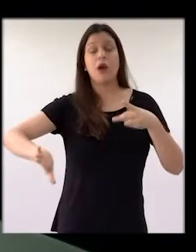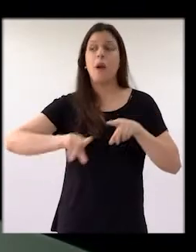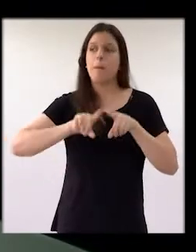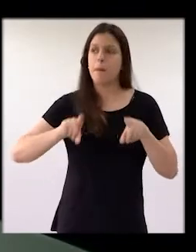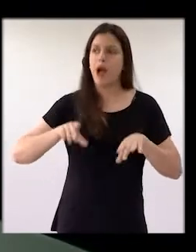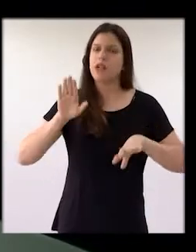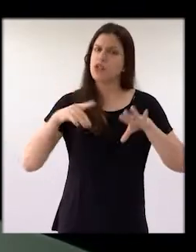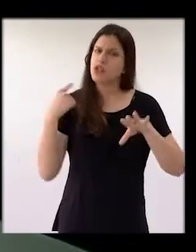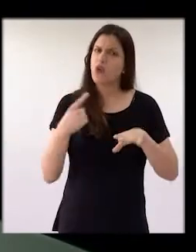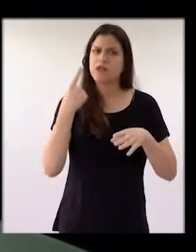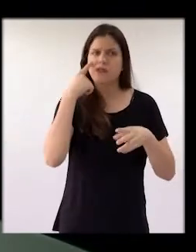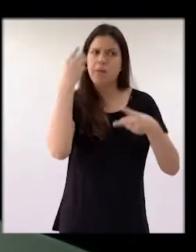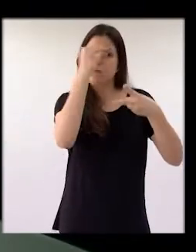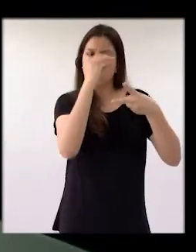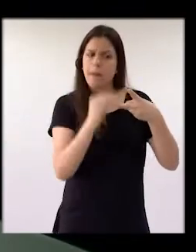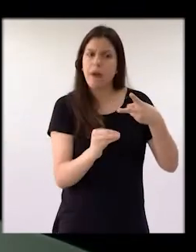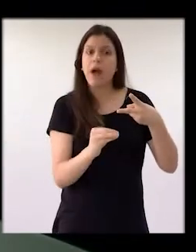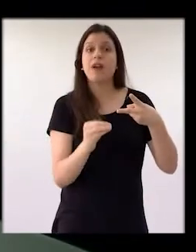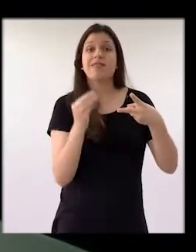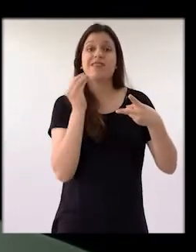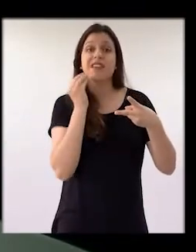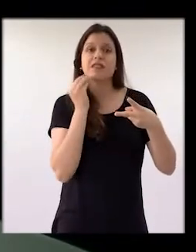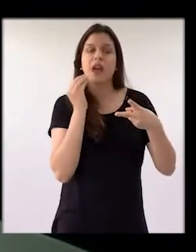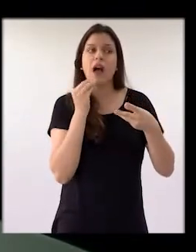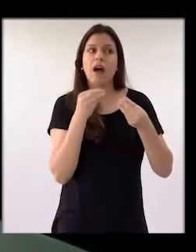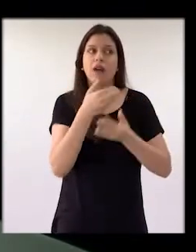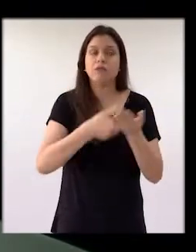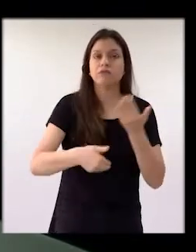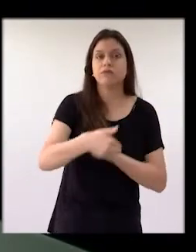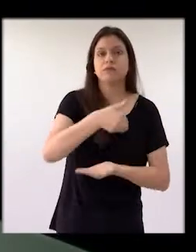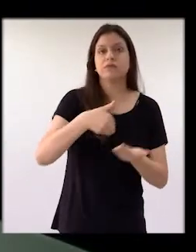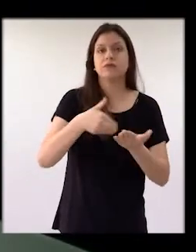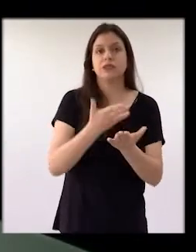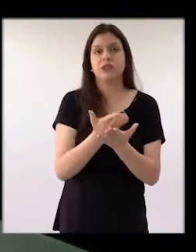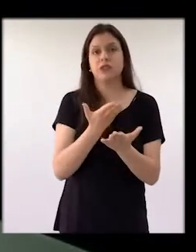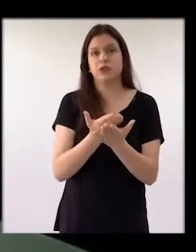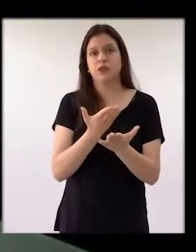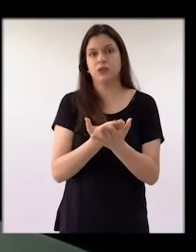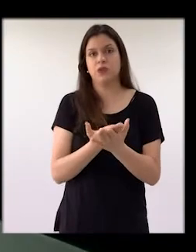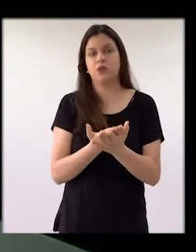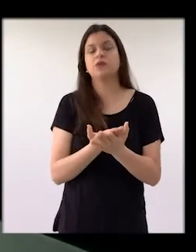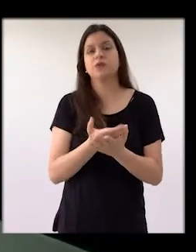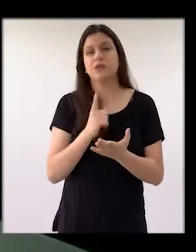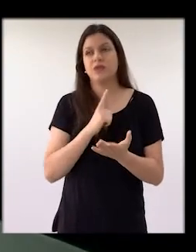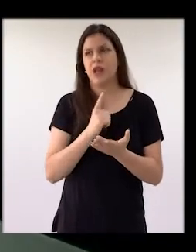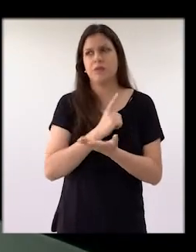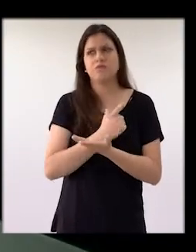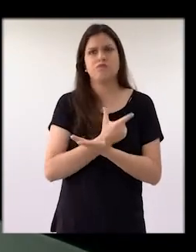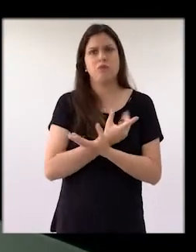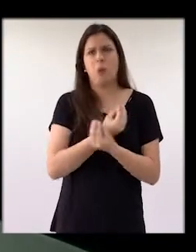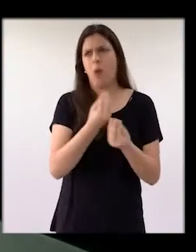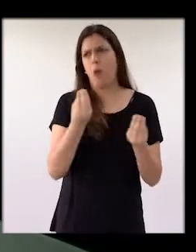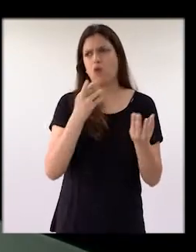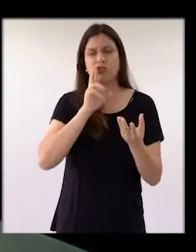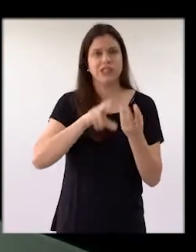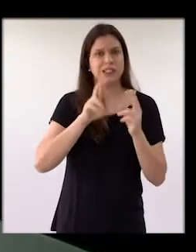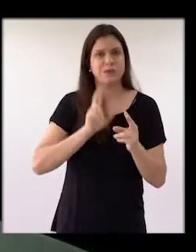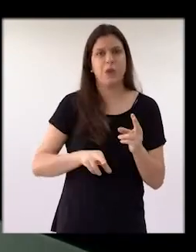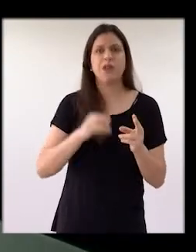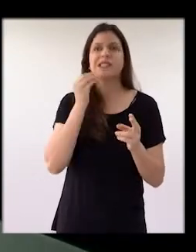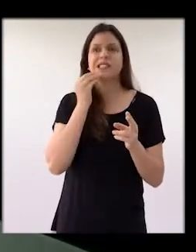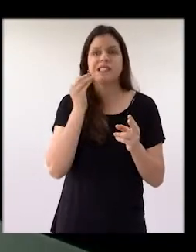um teste, né, com o mesmo conjunto de dados e verificar esses scores, como eles seriam, né? Então, o estudo tem toda essa gama